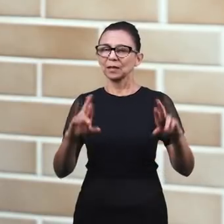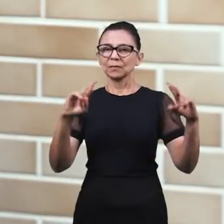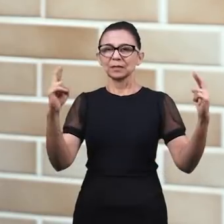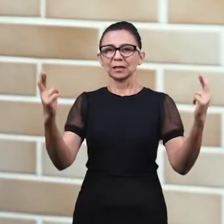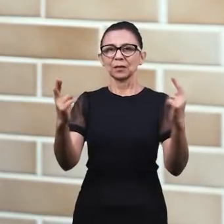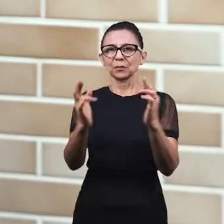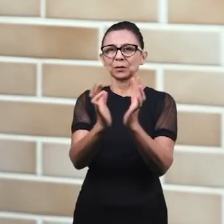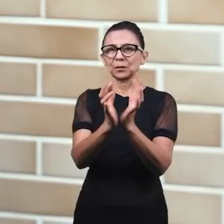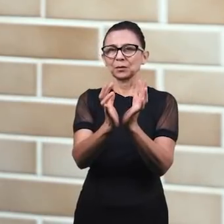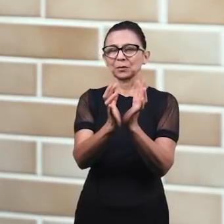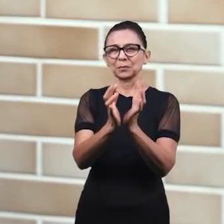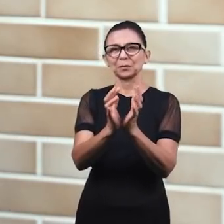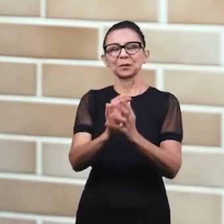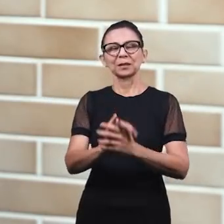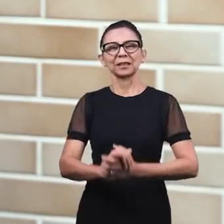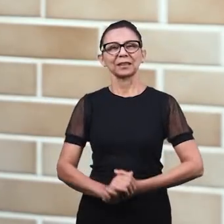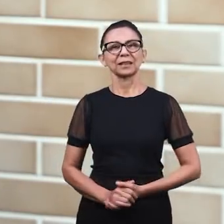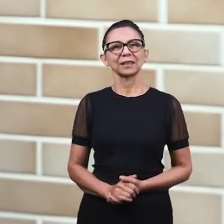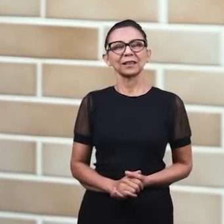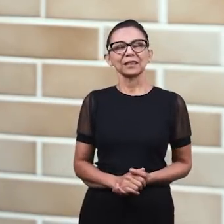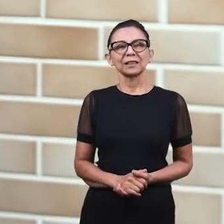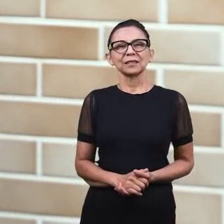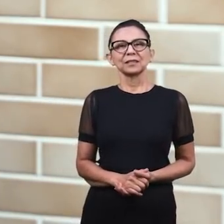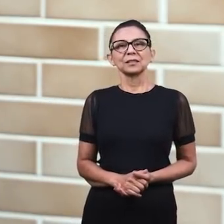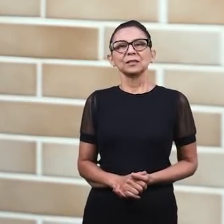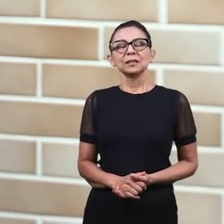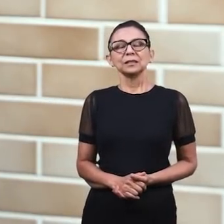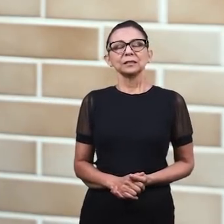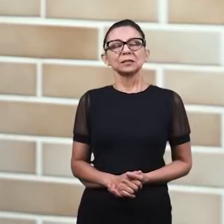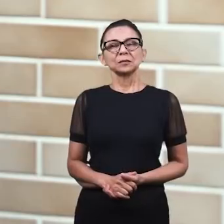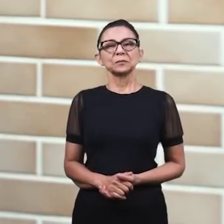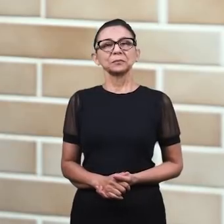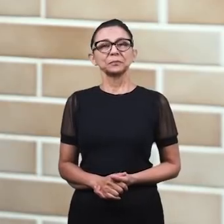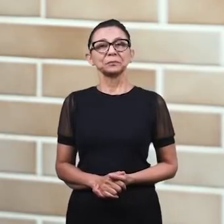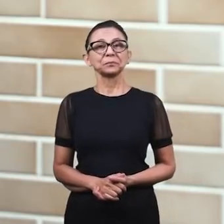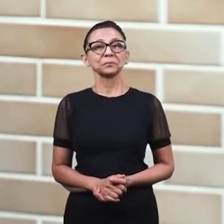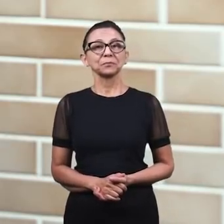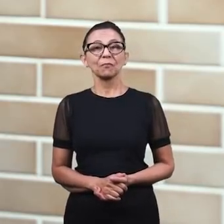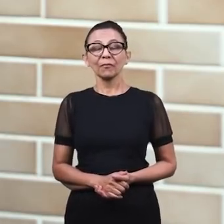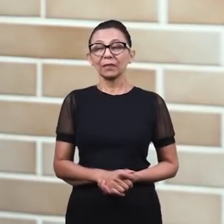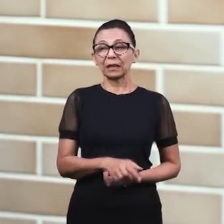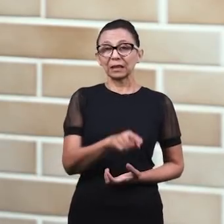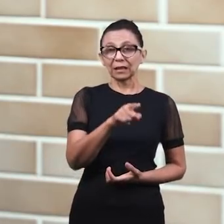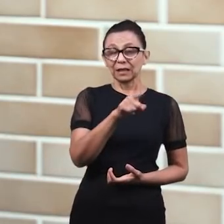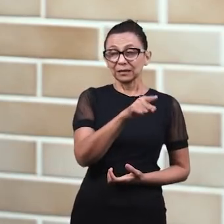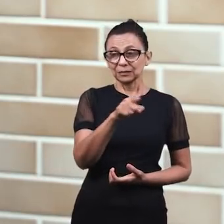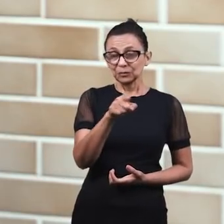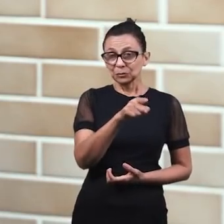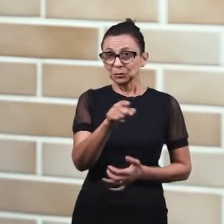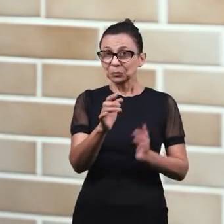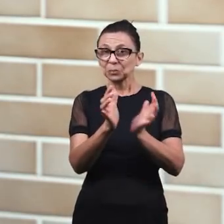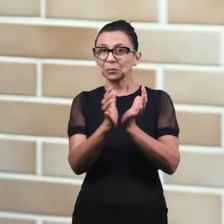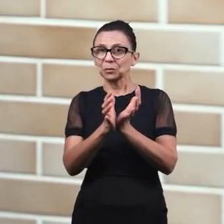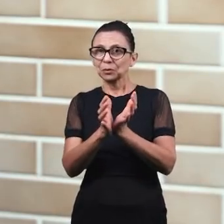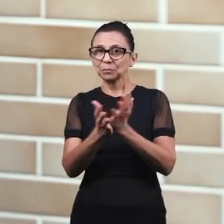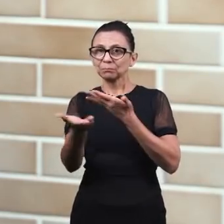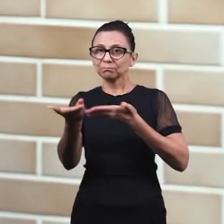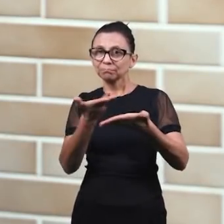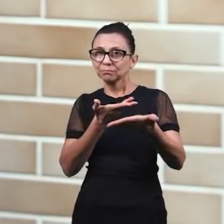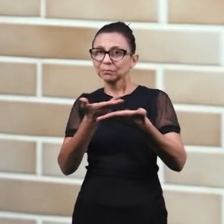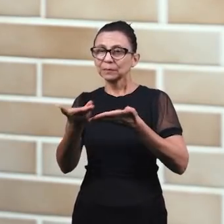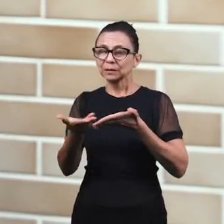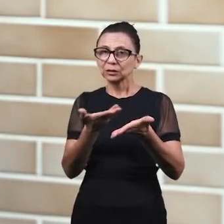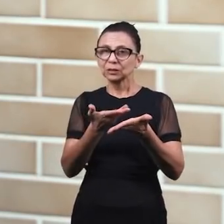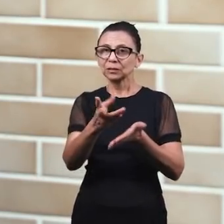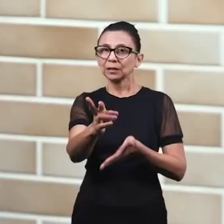E o que acontece é que o Senhor leva os irmãos a respostas guiadas